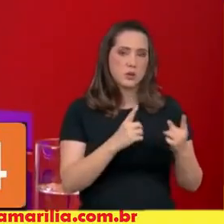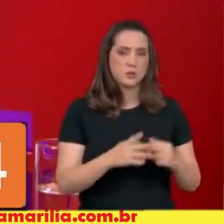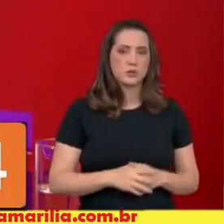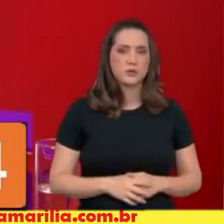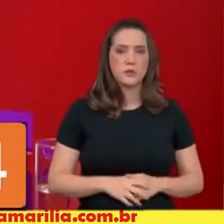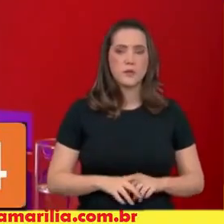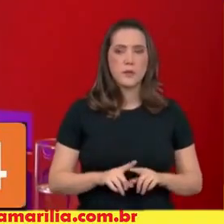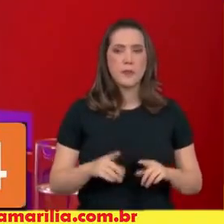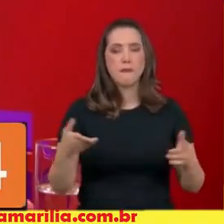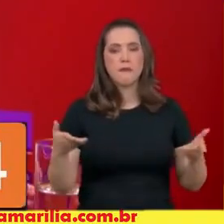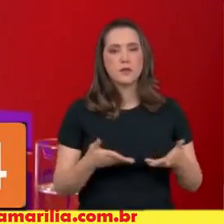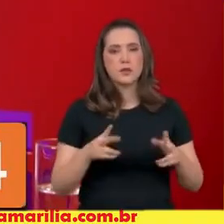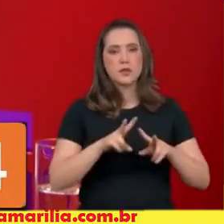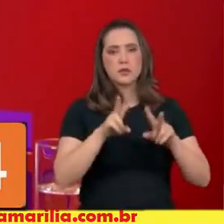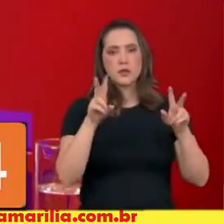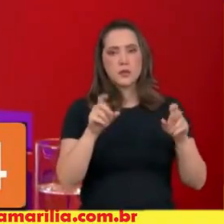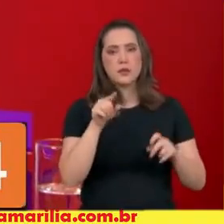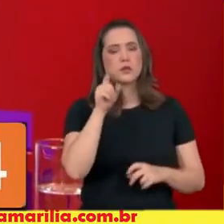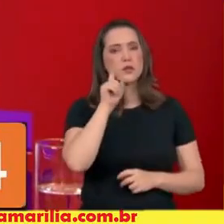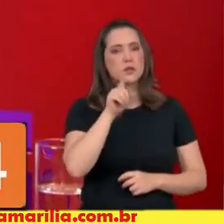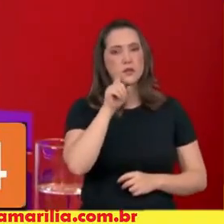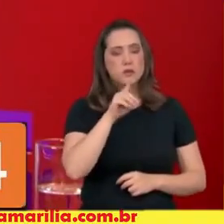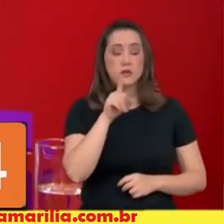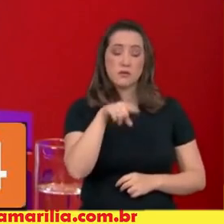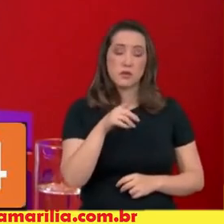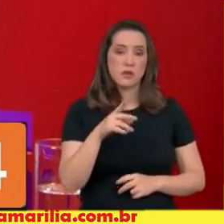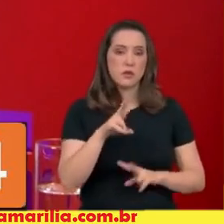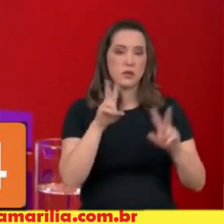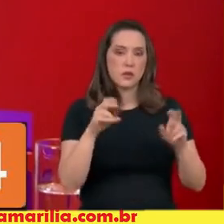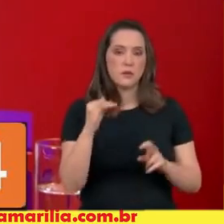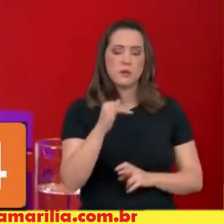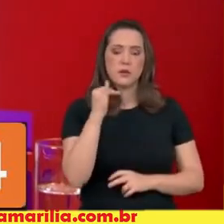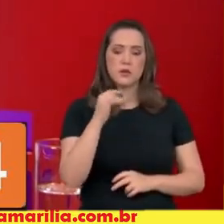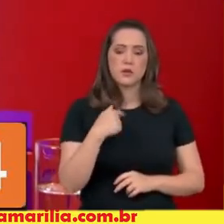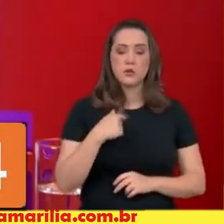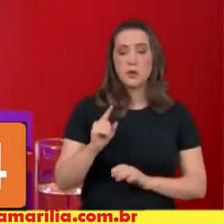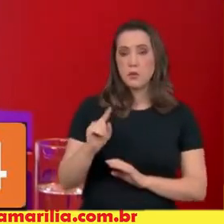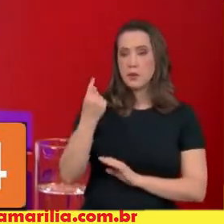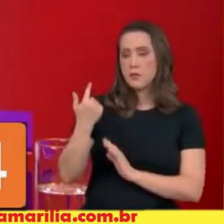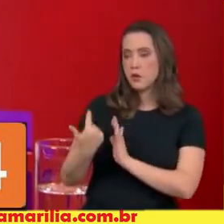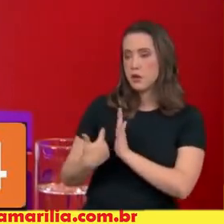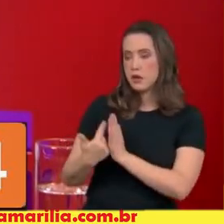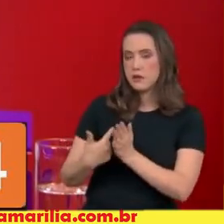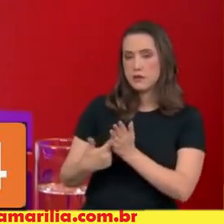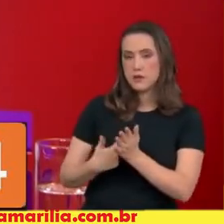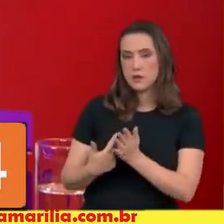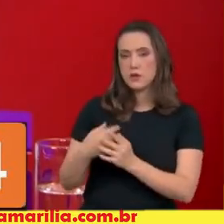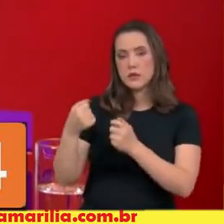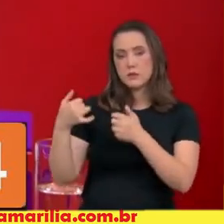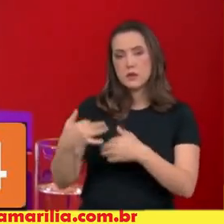dos agentes do governo dos Estados Unidos, é um caso um pouco particular, que eu acho, o meu primeiro livro, O Método Jakarta, é sobre